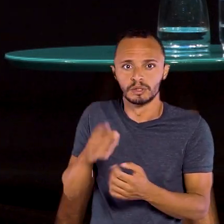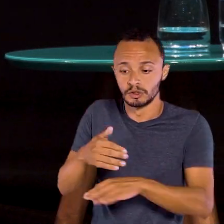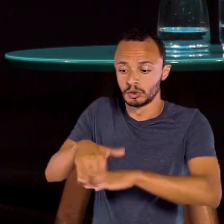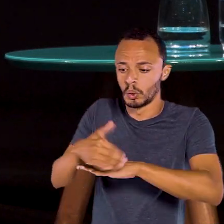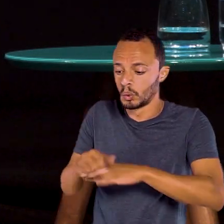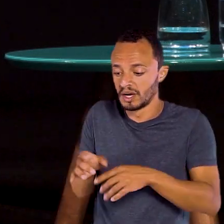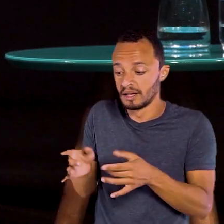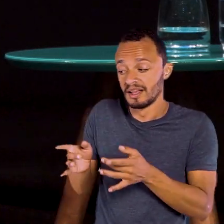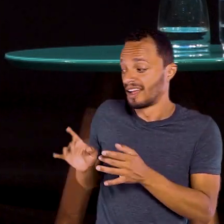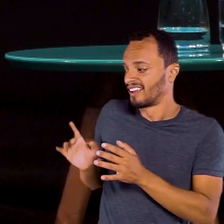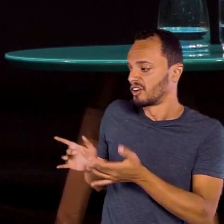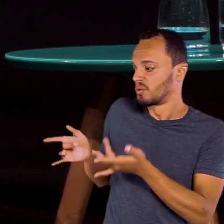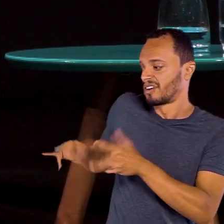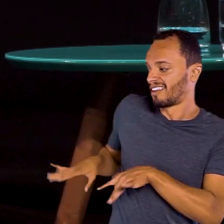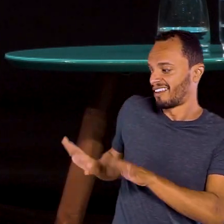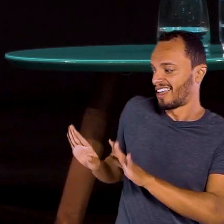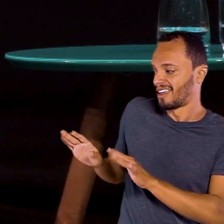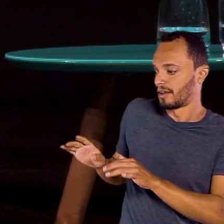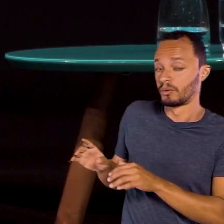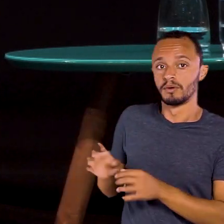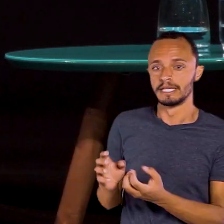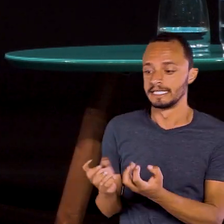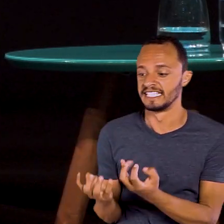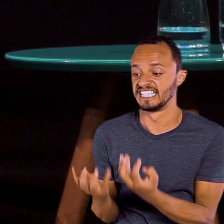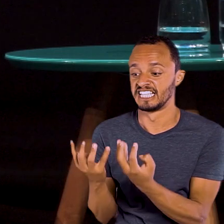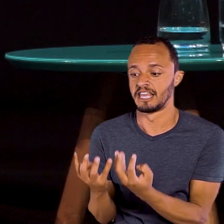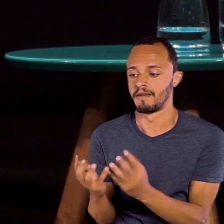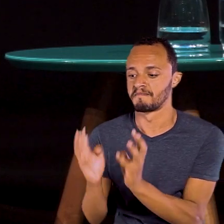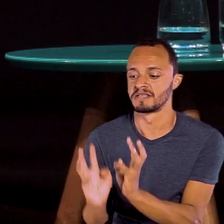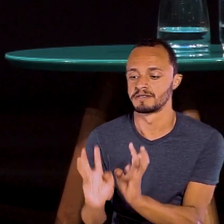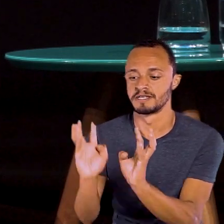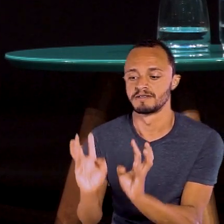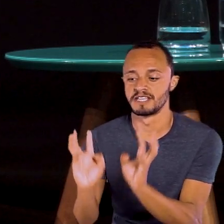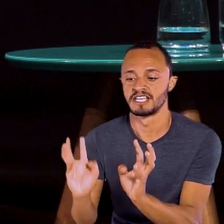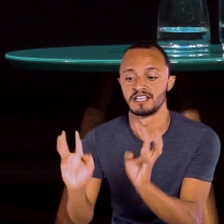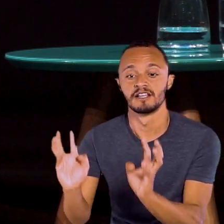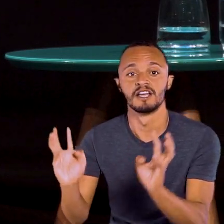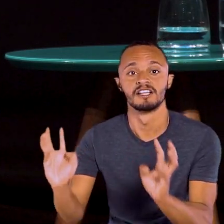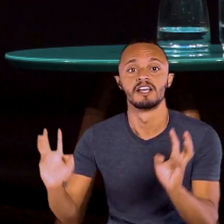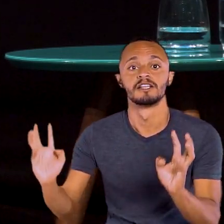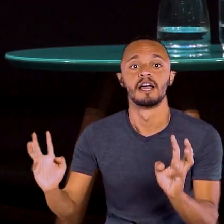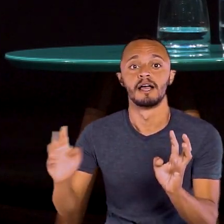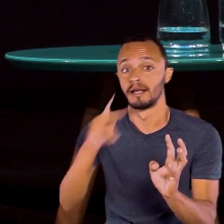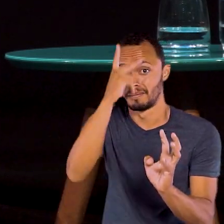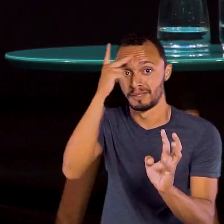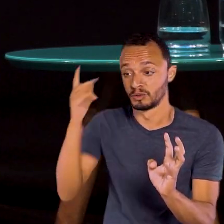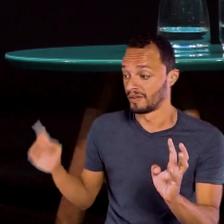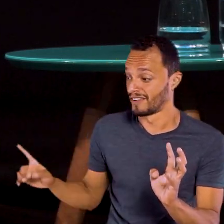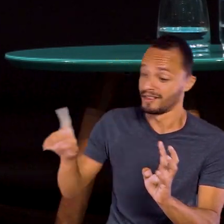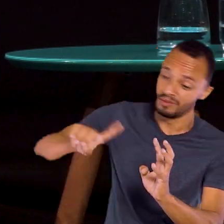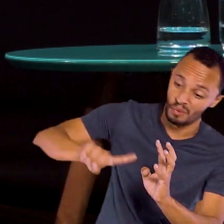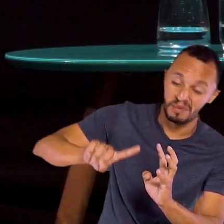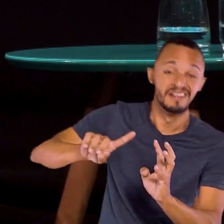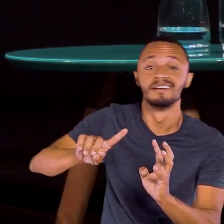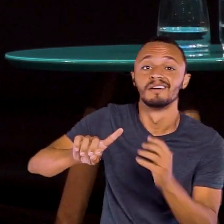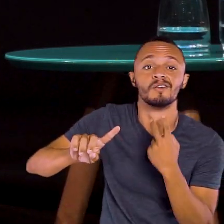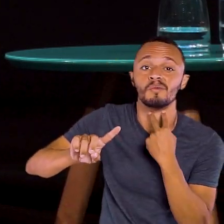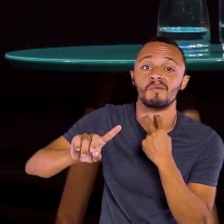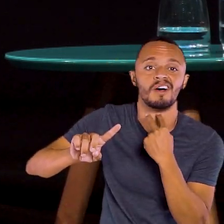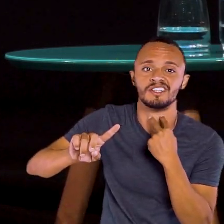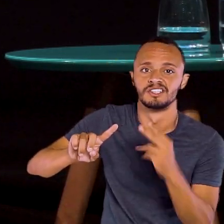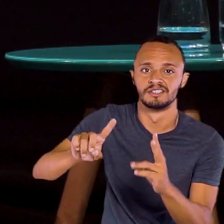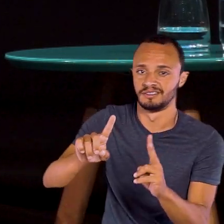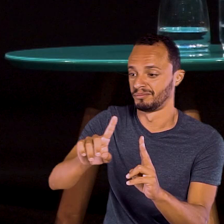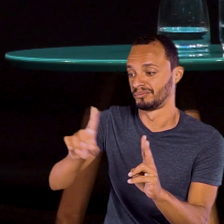seja possível colocar um colchão para a pessoa dormir ali, né? Então, as construções elas falam